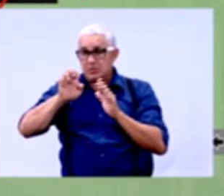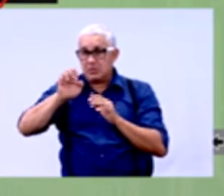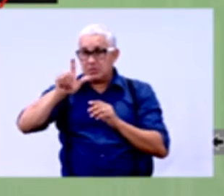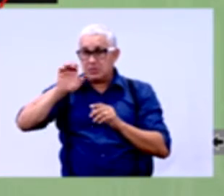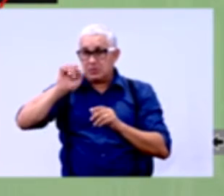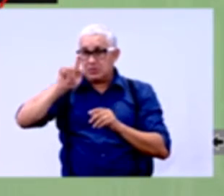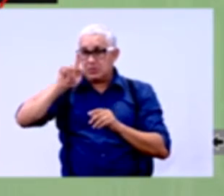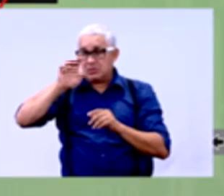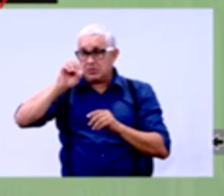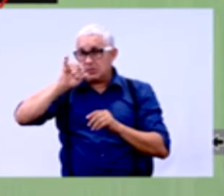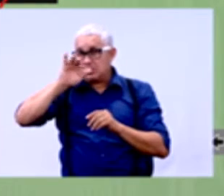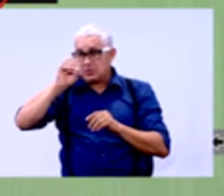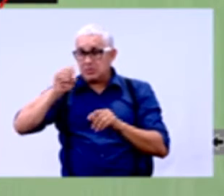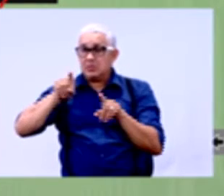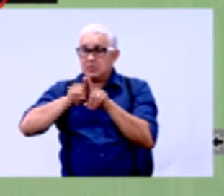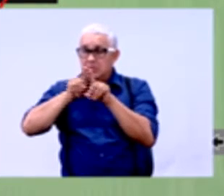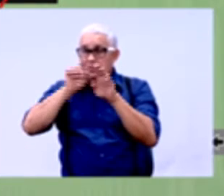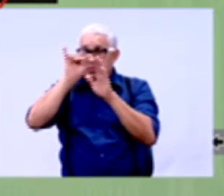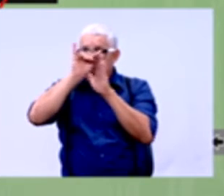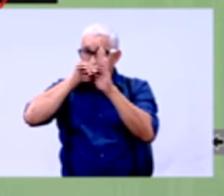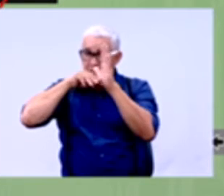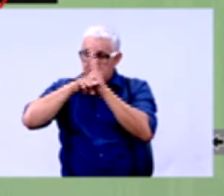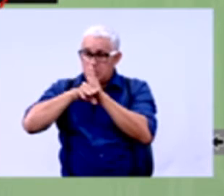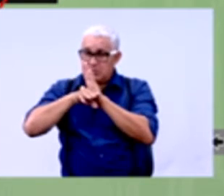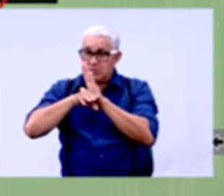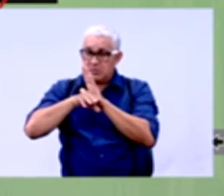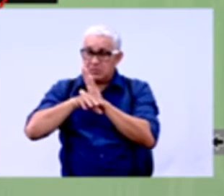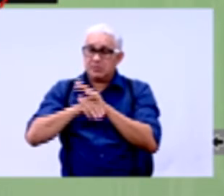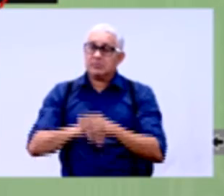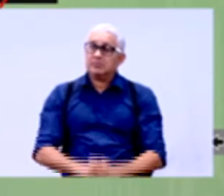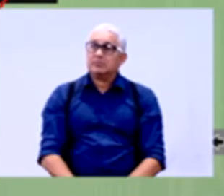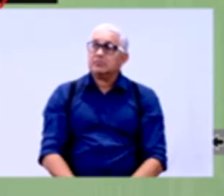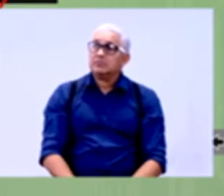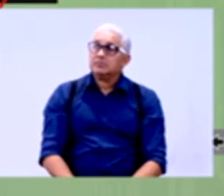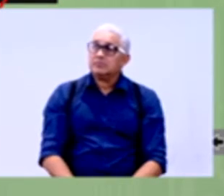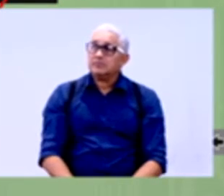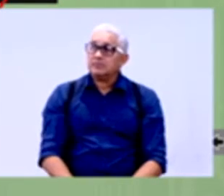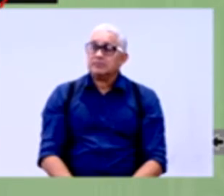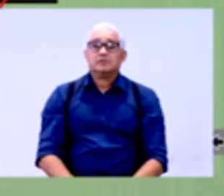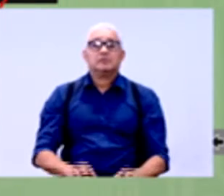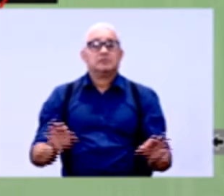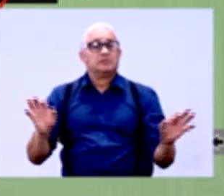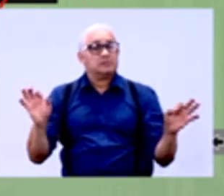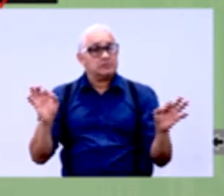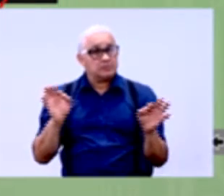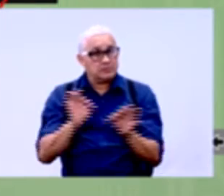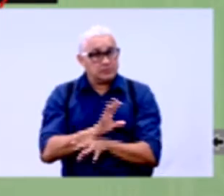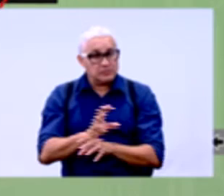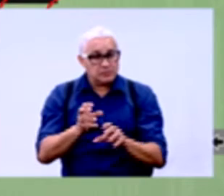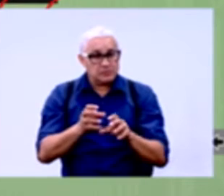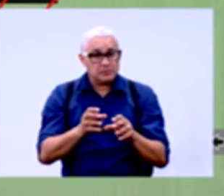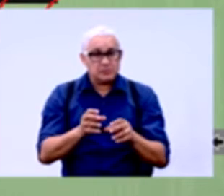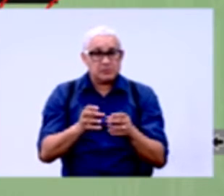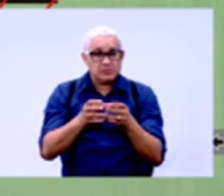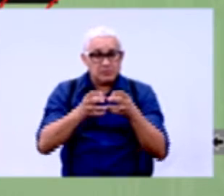nossas implementações propriamente dito. Completamente desacoplado esses três. Então nós podemos